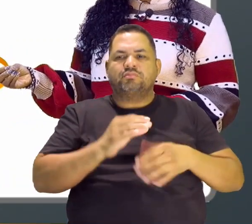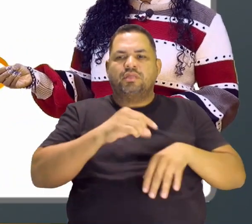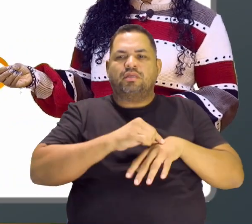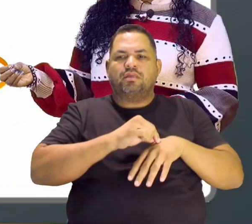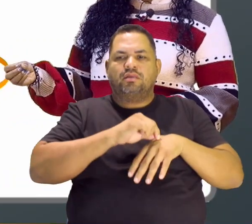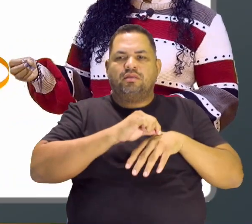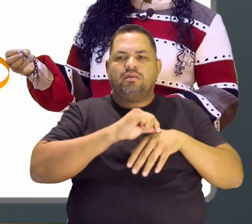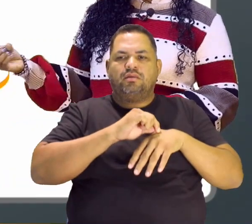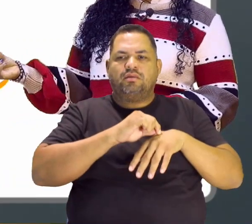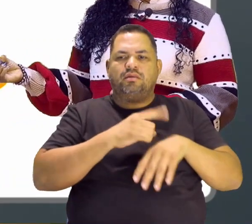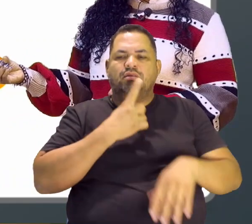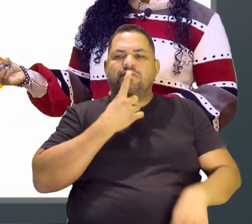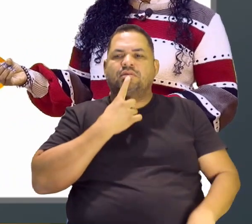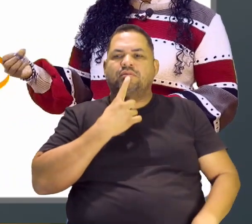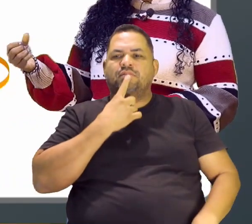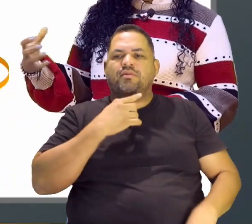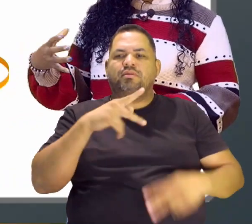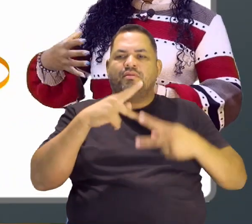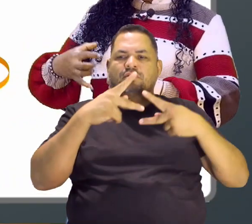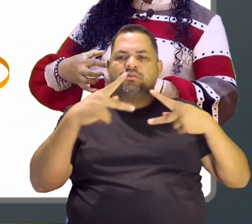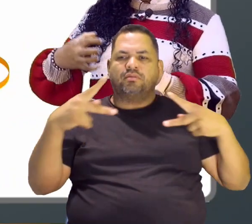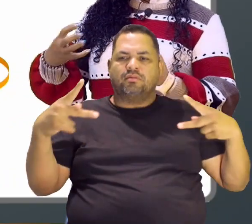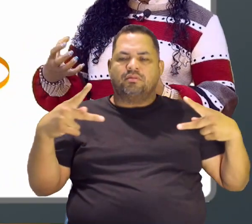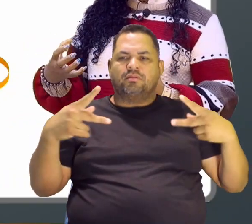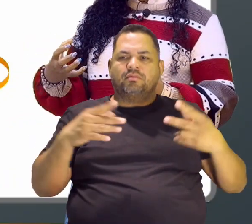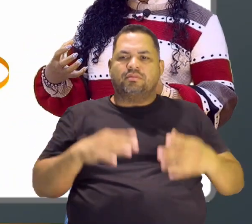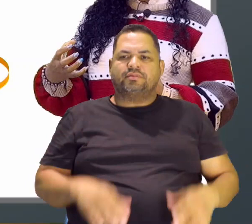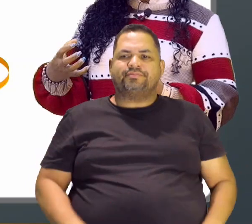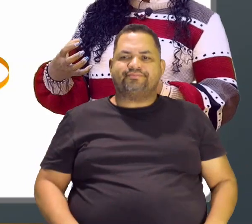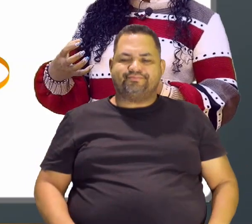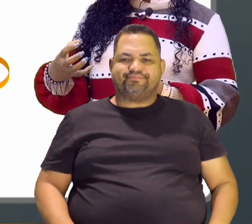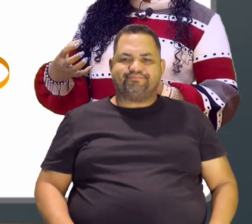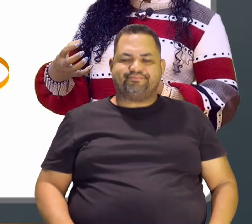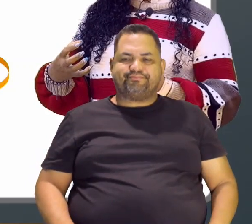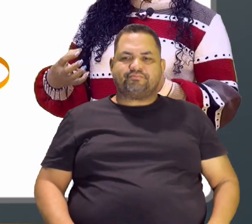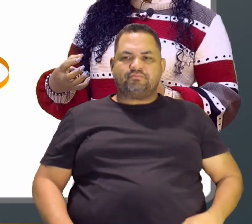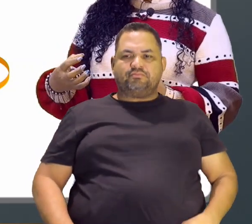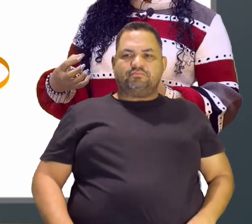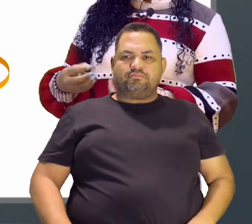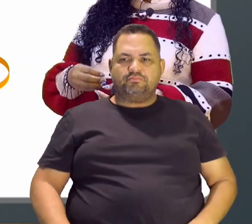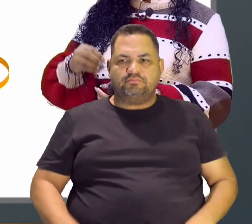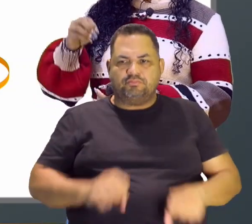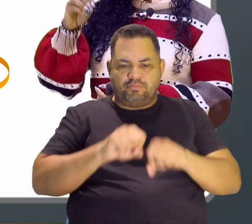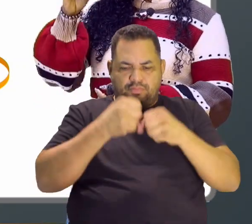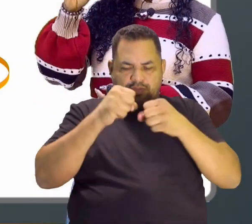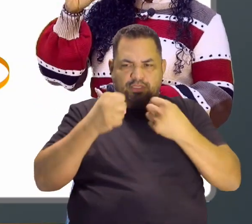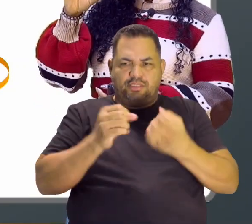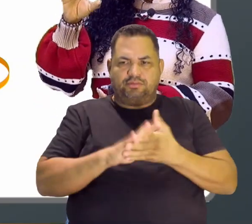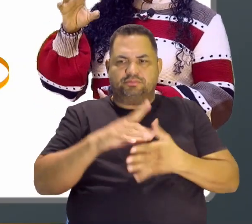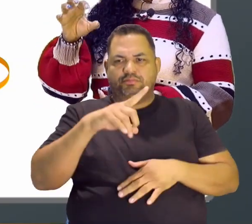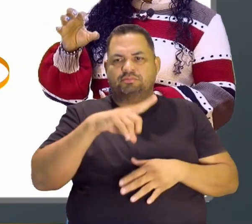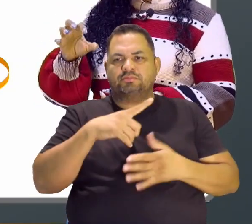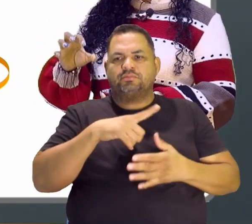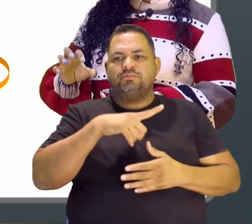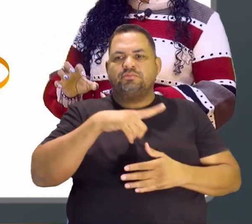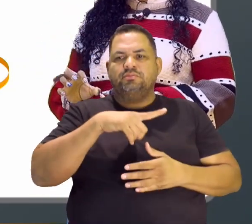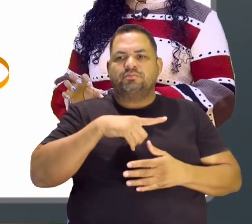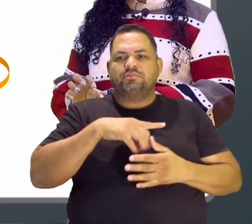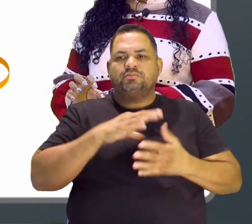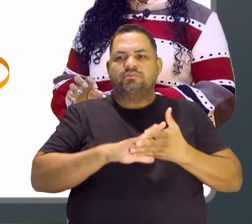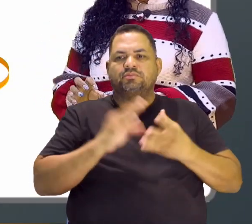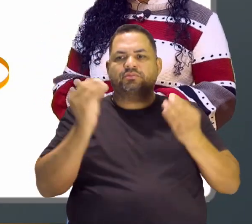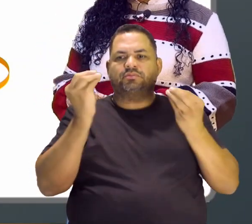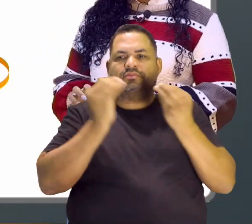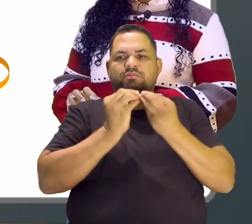carnes vermelhas, a proteína, ela é muito evidente, né? Ela é quebrada e a gente quebra e tem uma molécula chamada